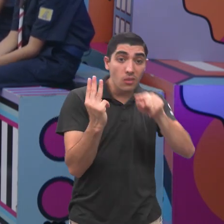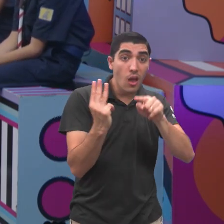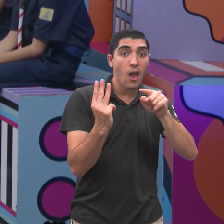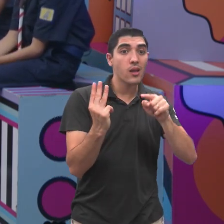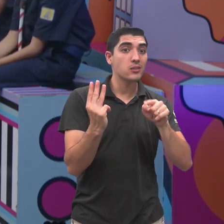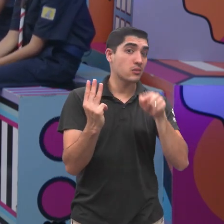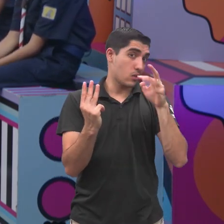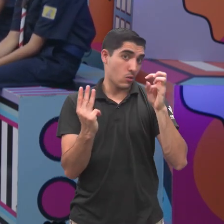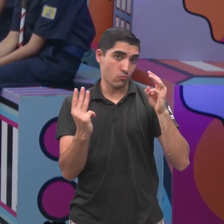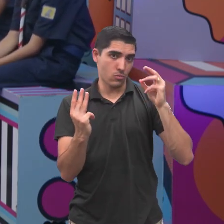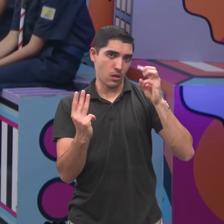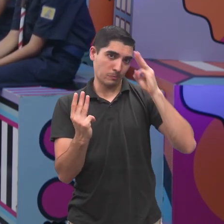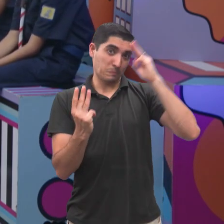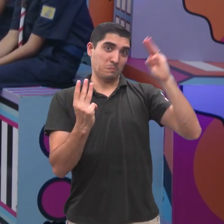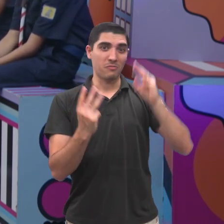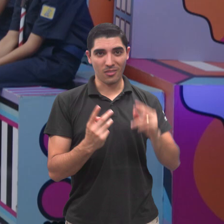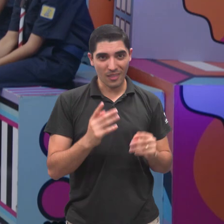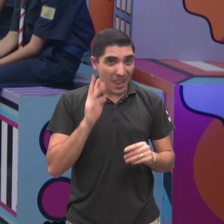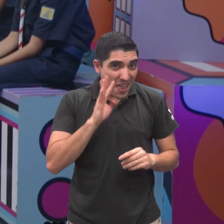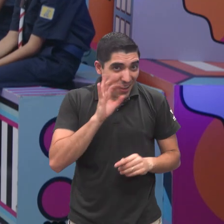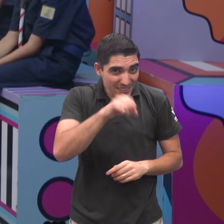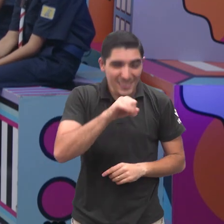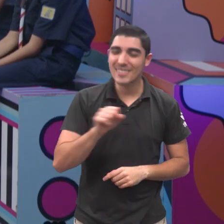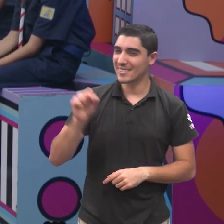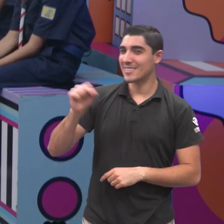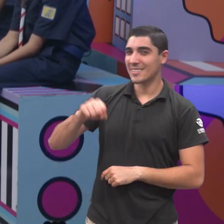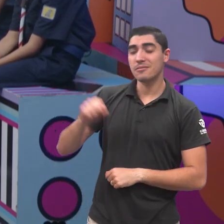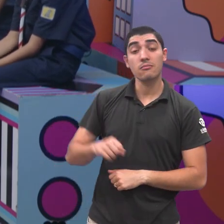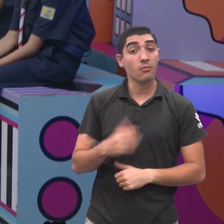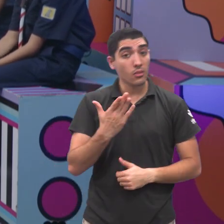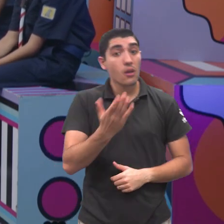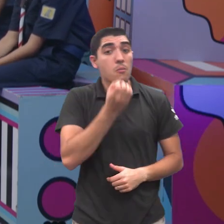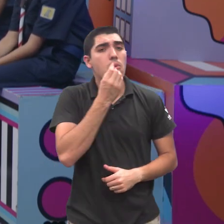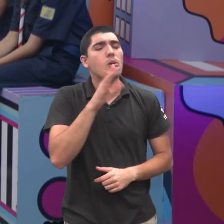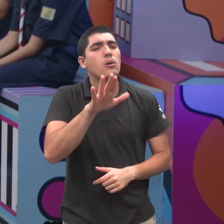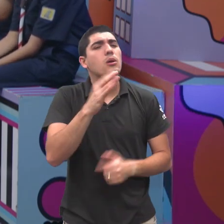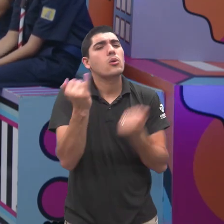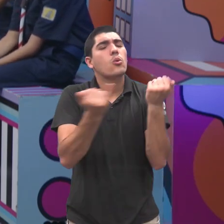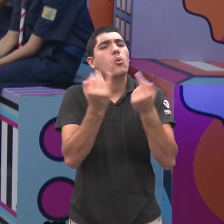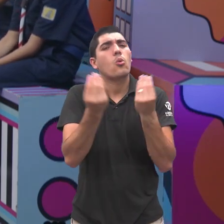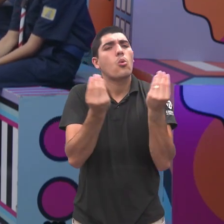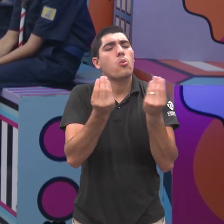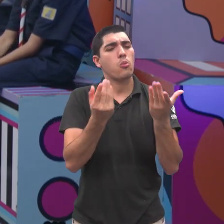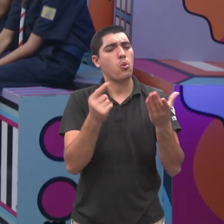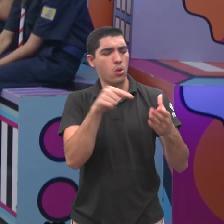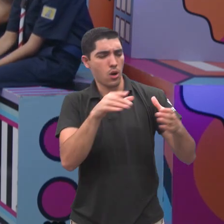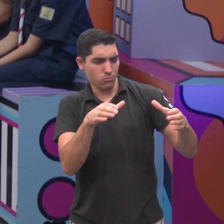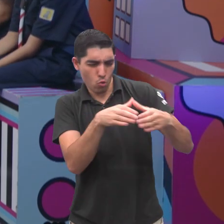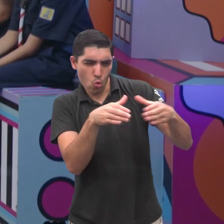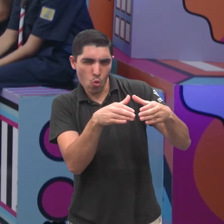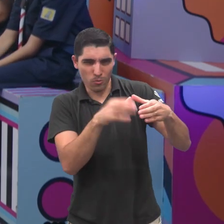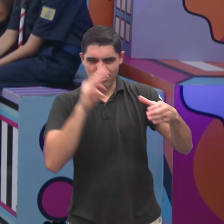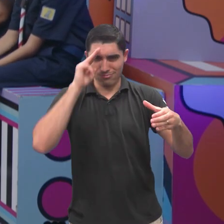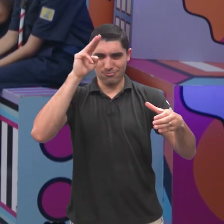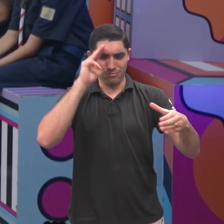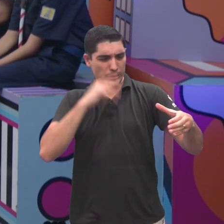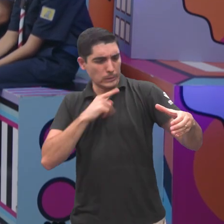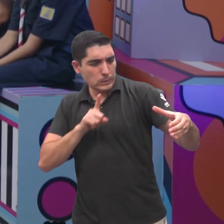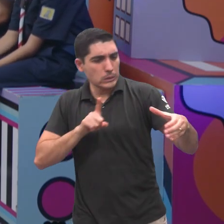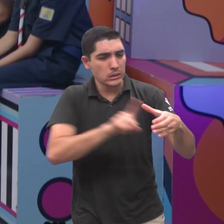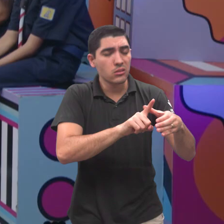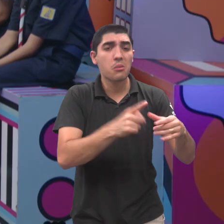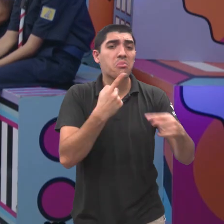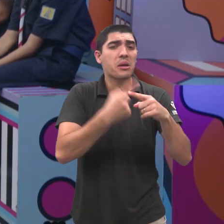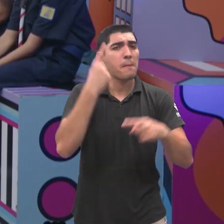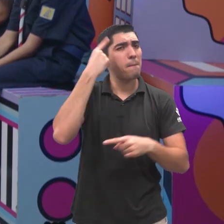tornarem lobinho também, né? Ia ser legal, né? Isso que é legal a gente destacar, como entrar no movimento do escoteiro, porque a gente tem a impressão,